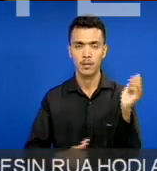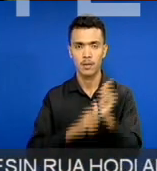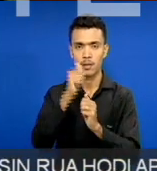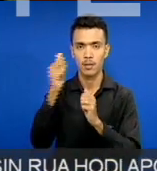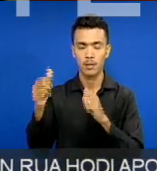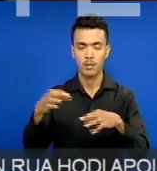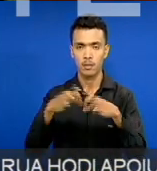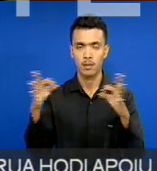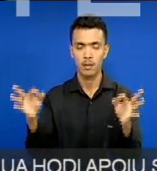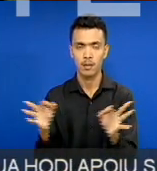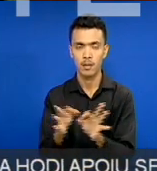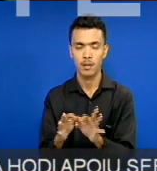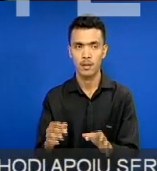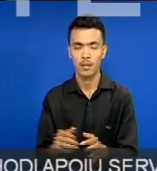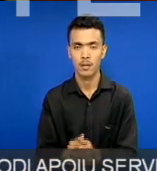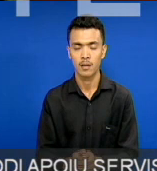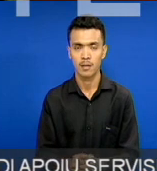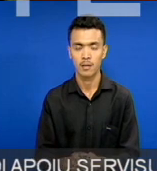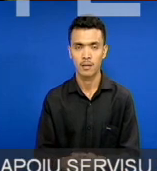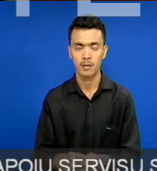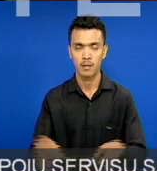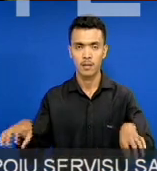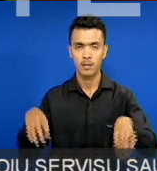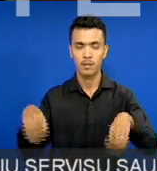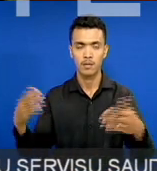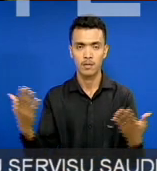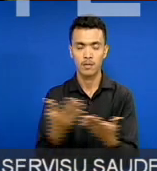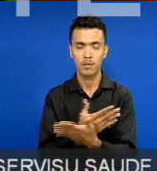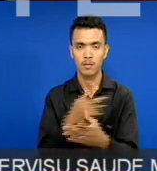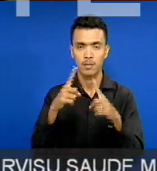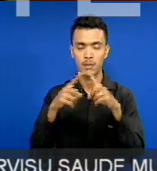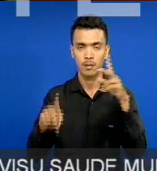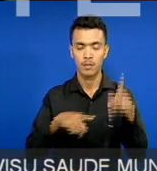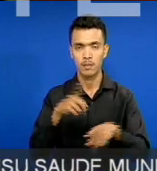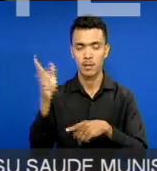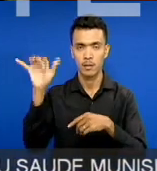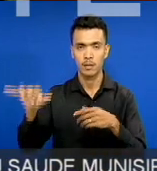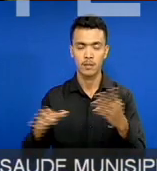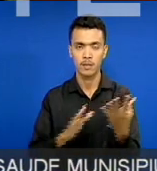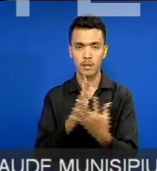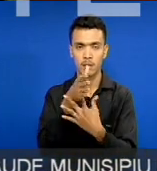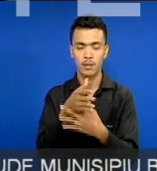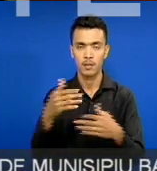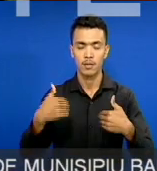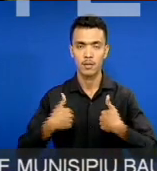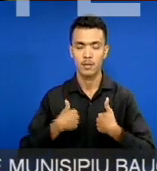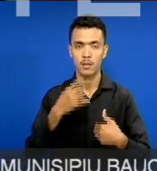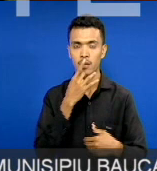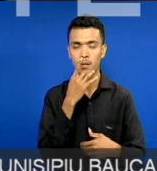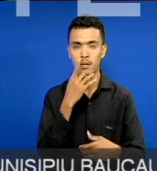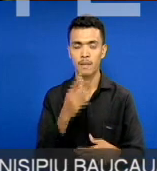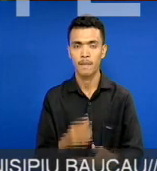nos instala a a sistema foi uma baía comunidade sira na mesma casa suba e a linha eletricidade